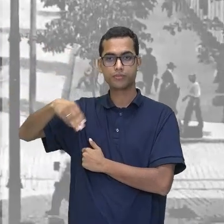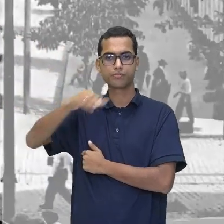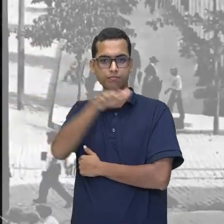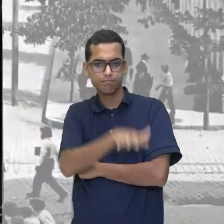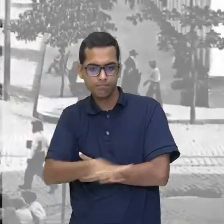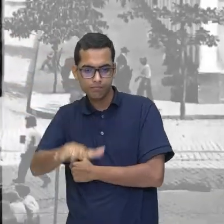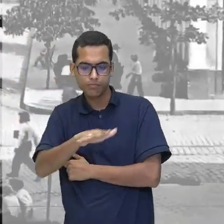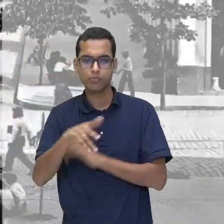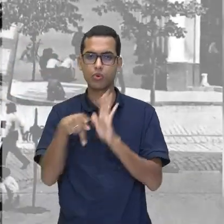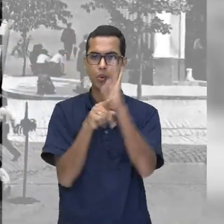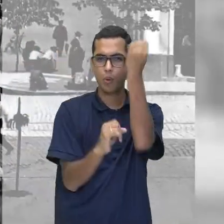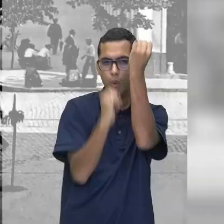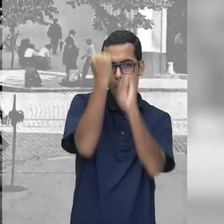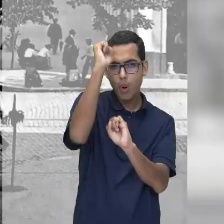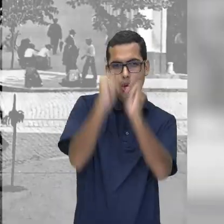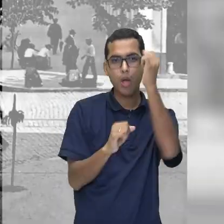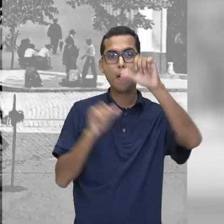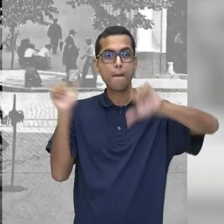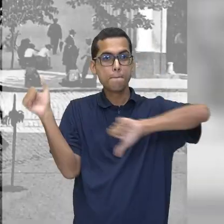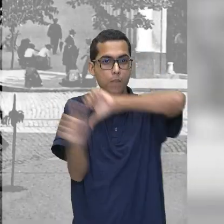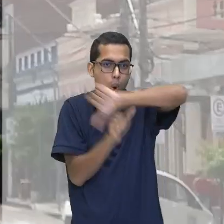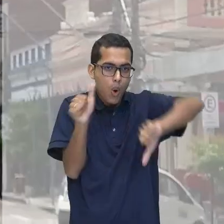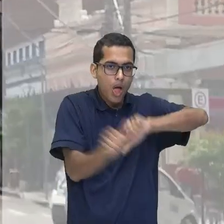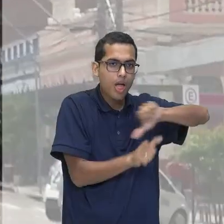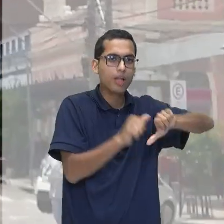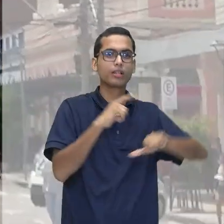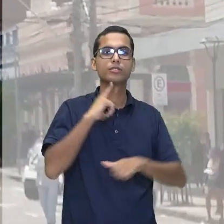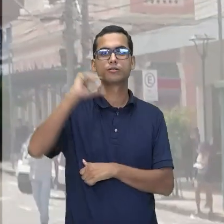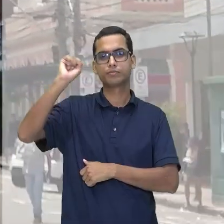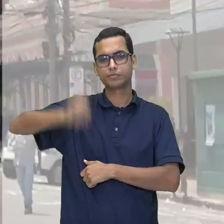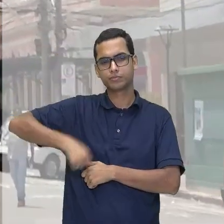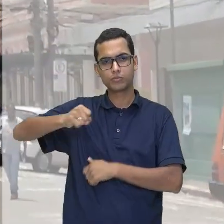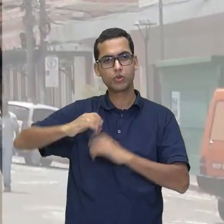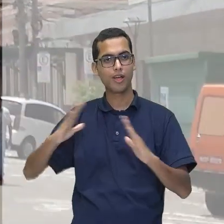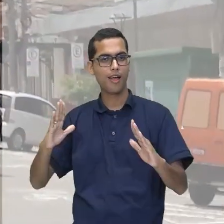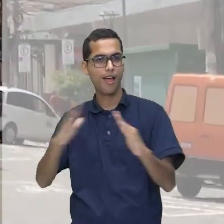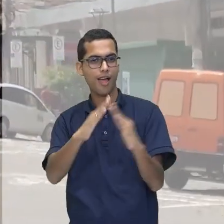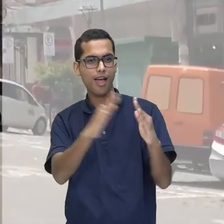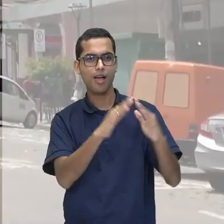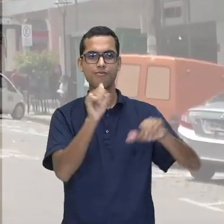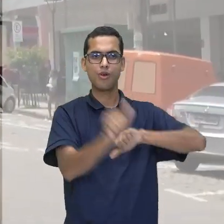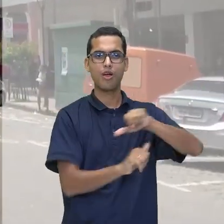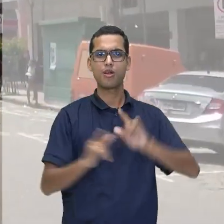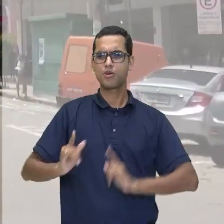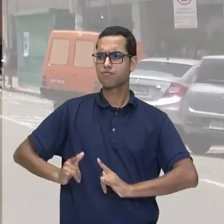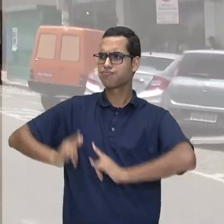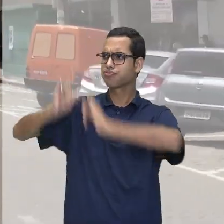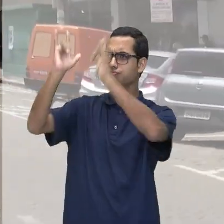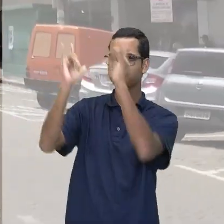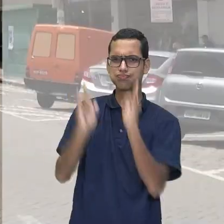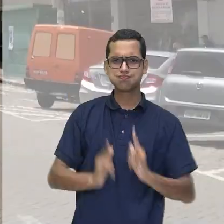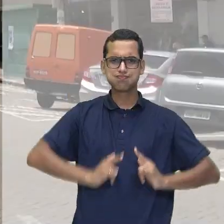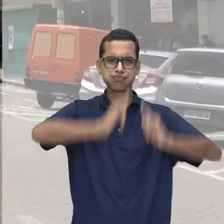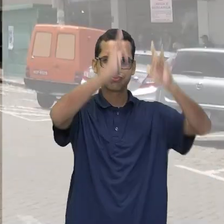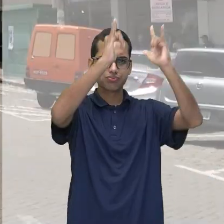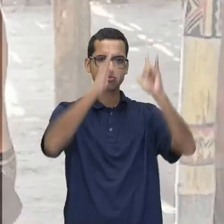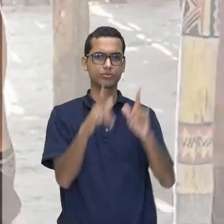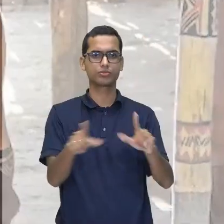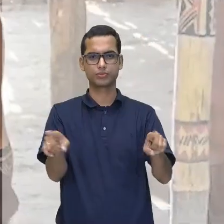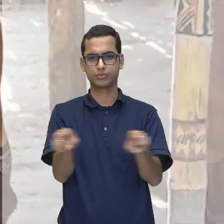a cidade nesse tempo incorporou. As casas modificadas, os prédios que se